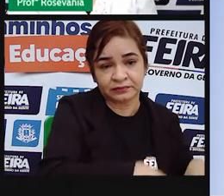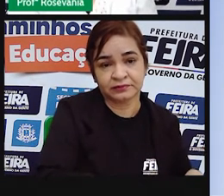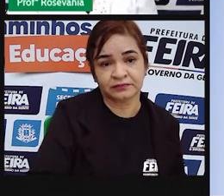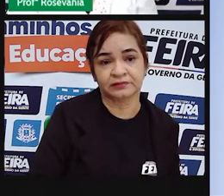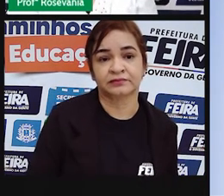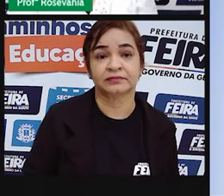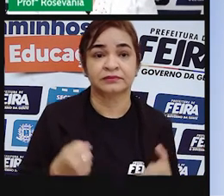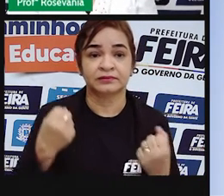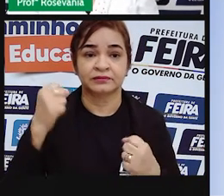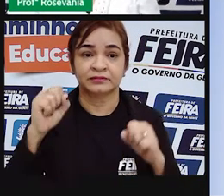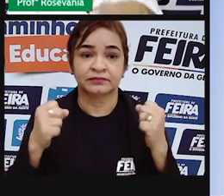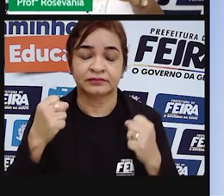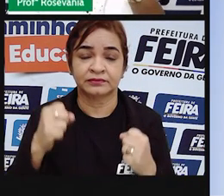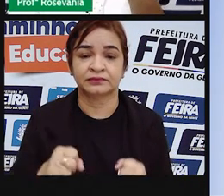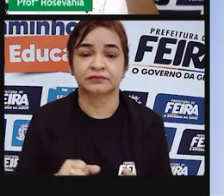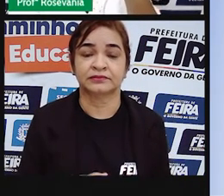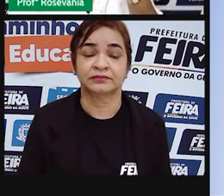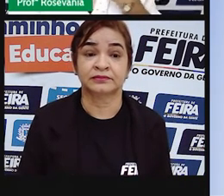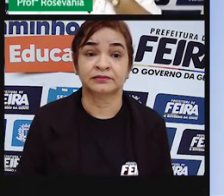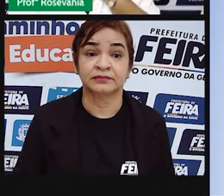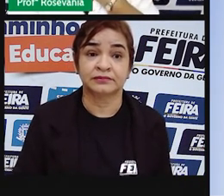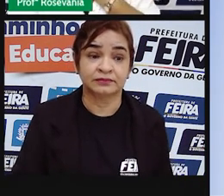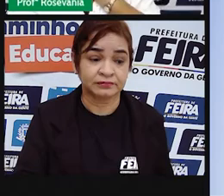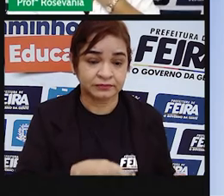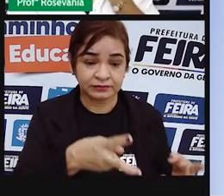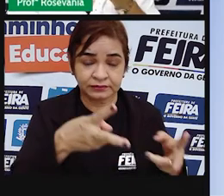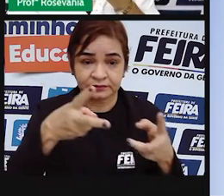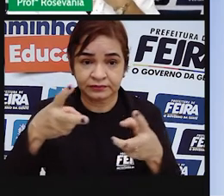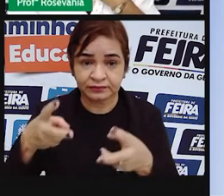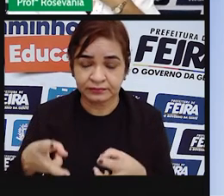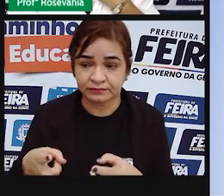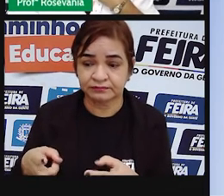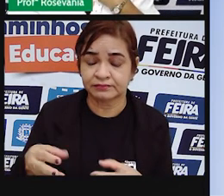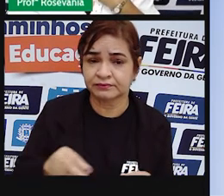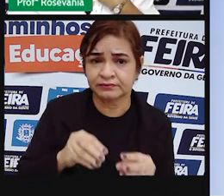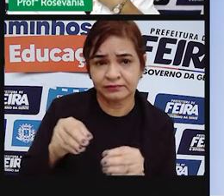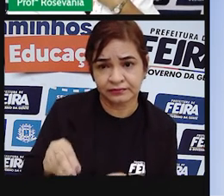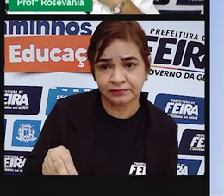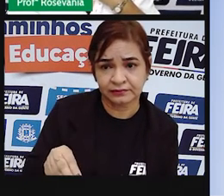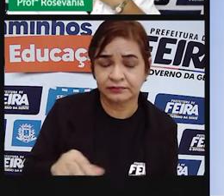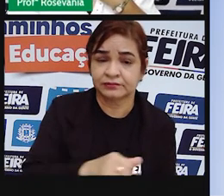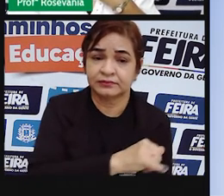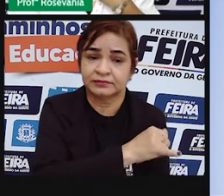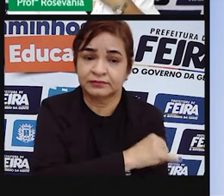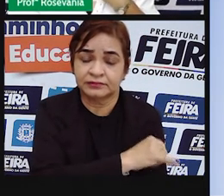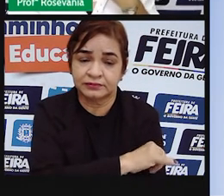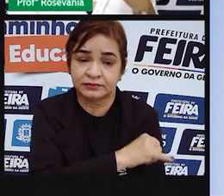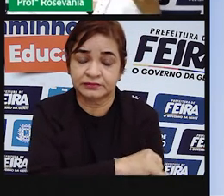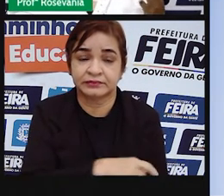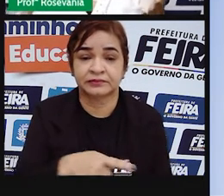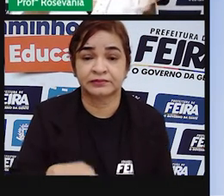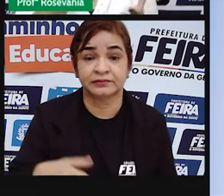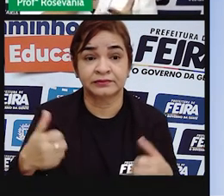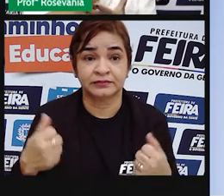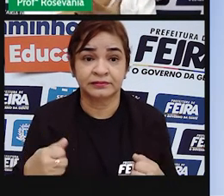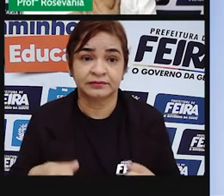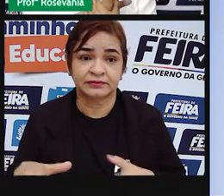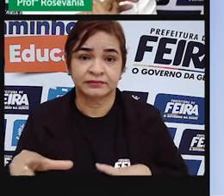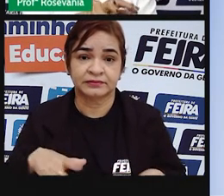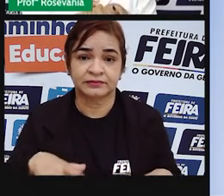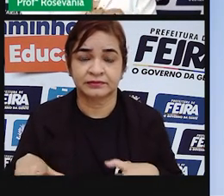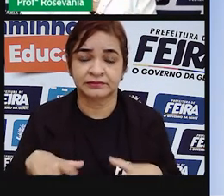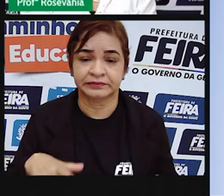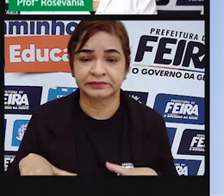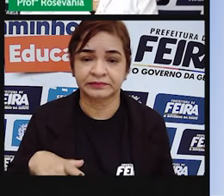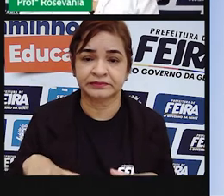industrial então foi pólo de atracção para essa região aí e contrapartida toda vez